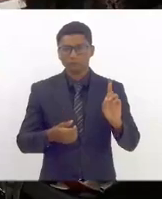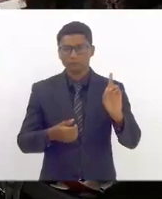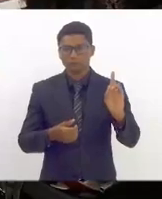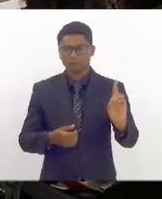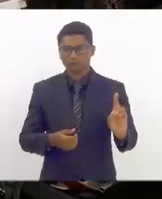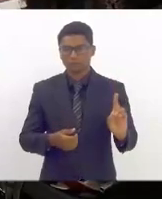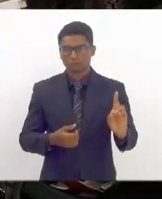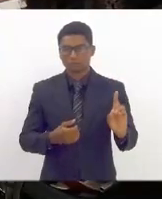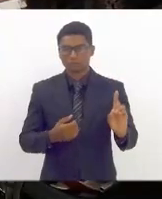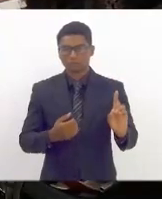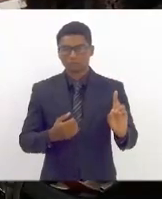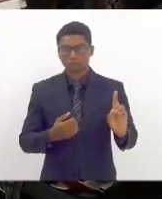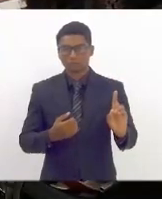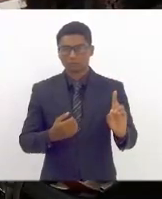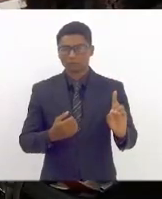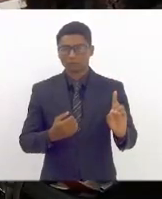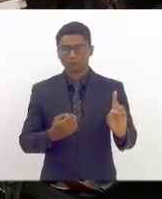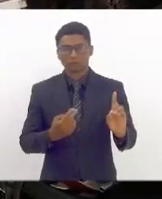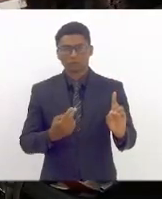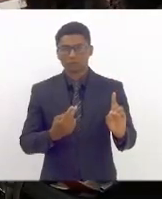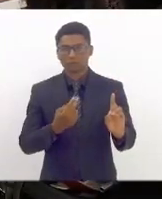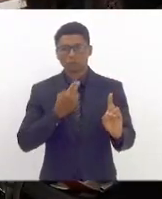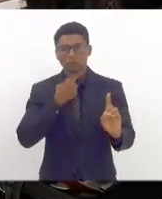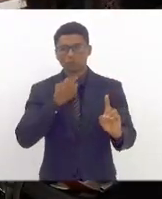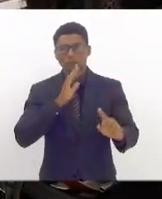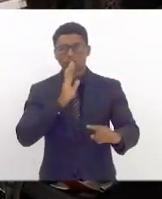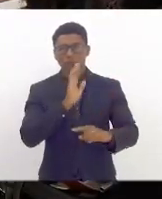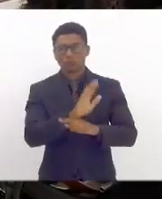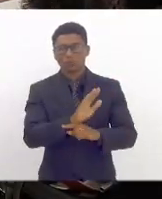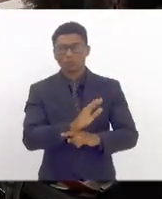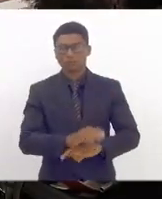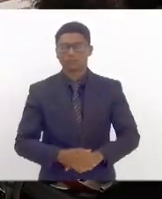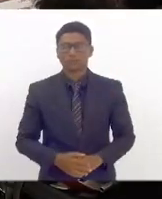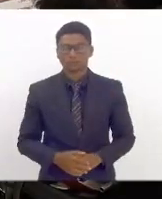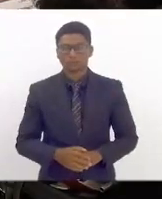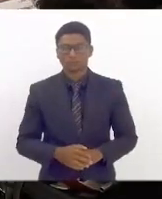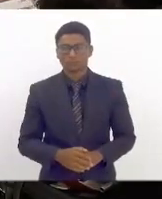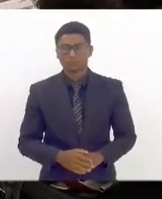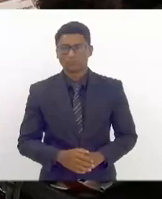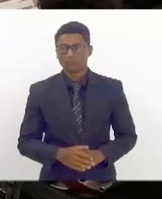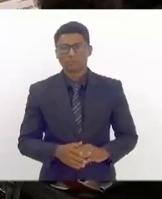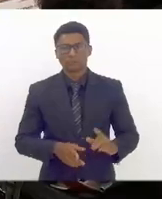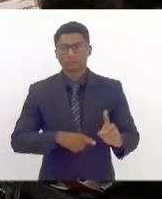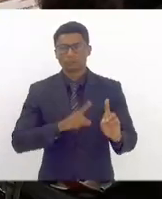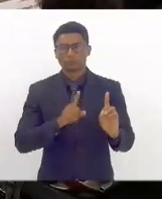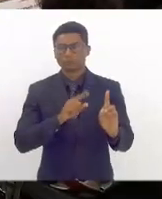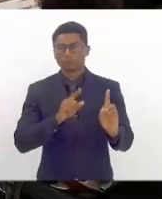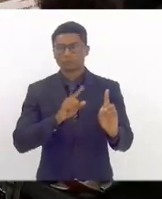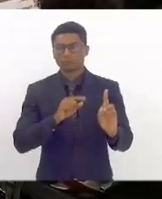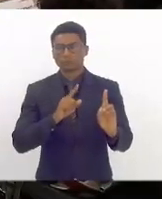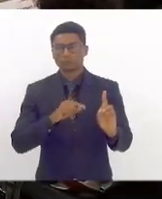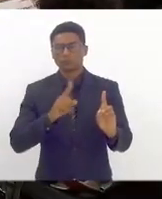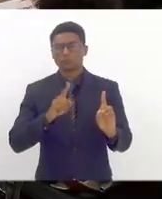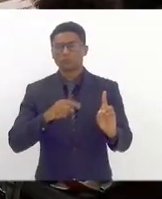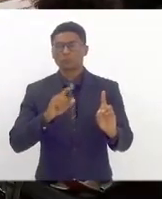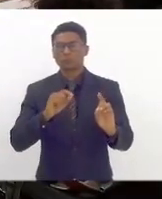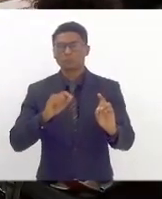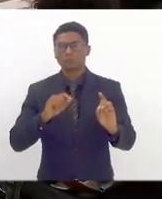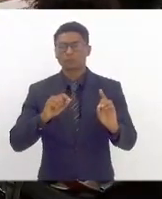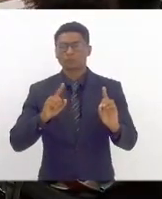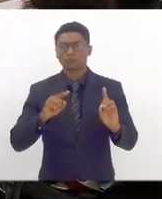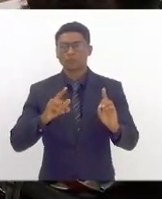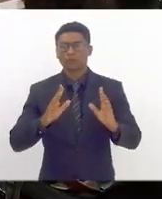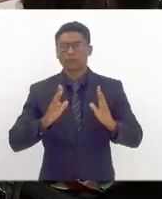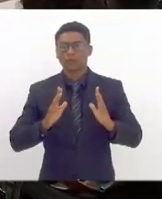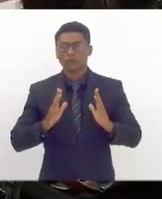ele o que com certeza seria sua última vontade né era simplesmente fazer um cumprimento uma